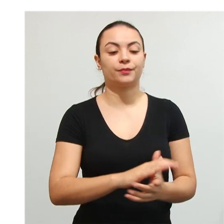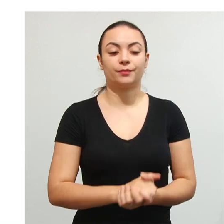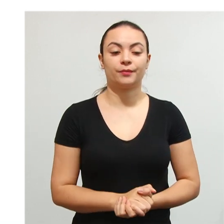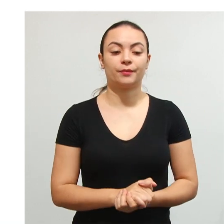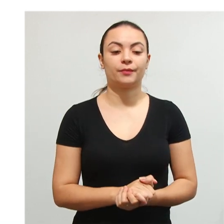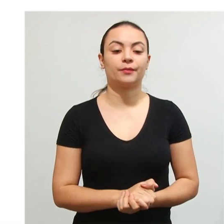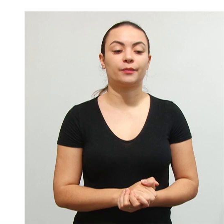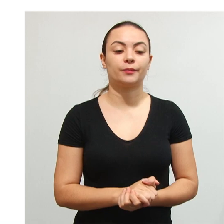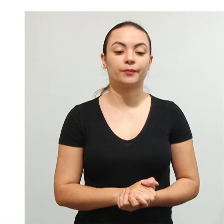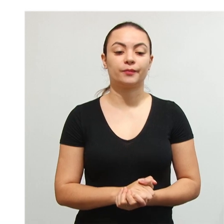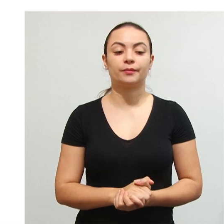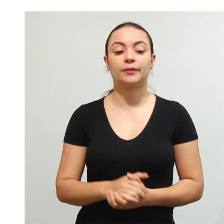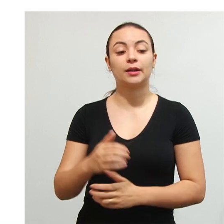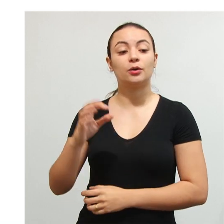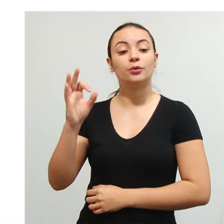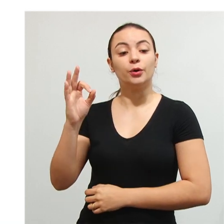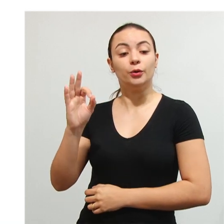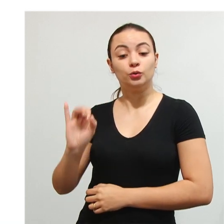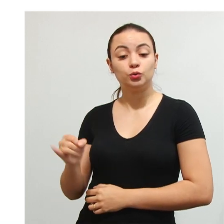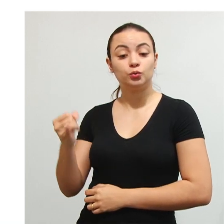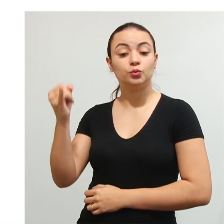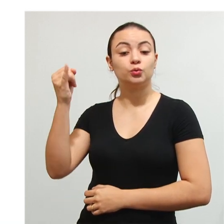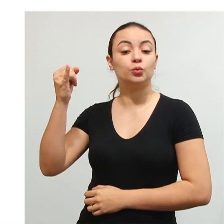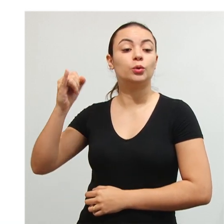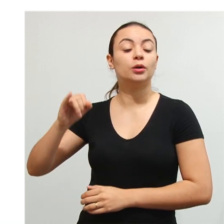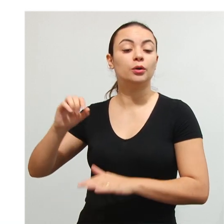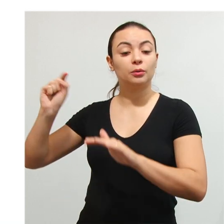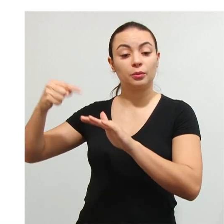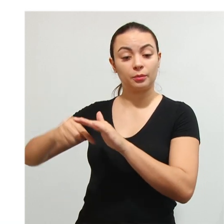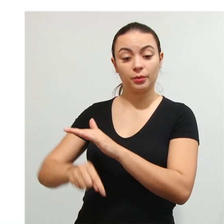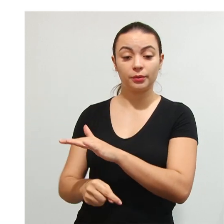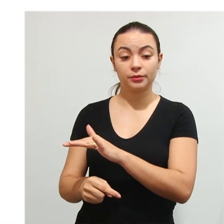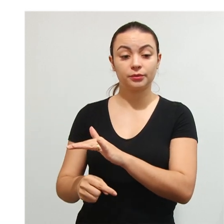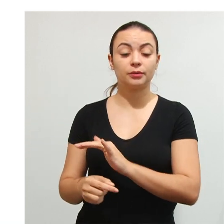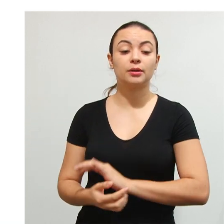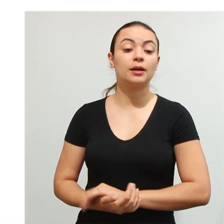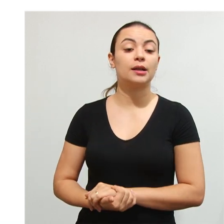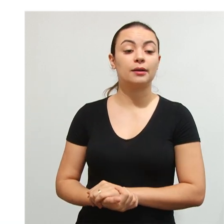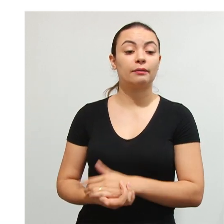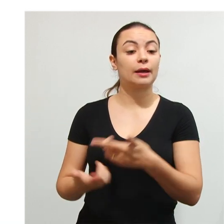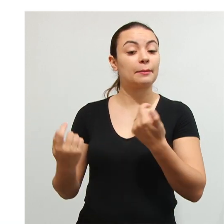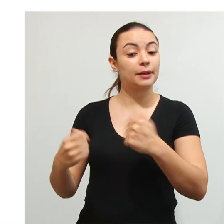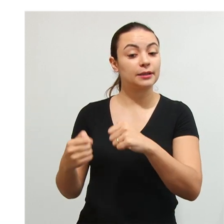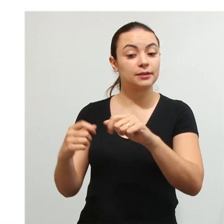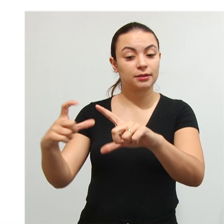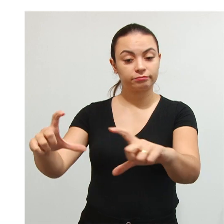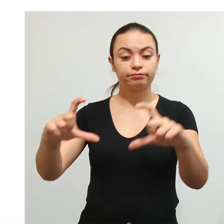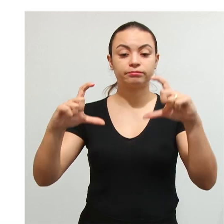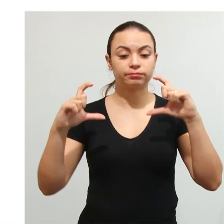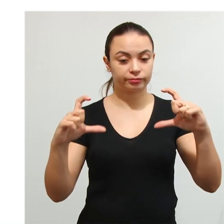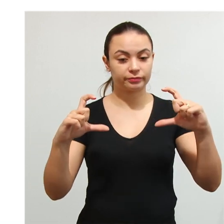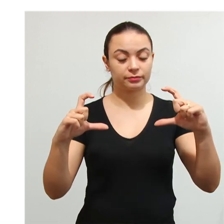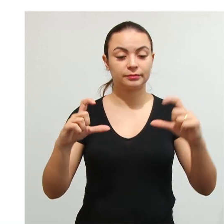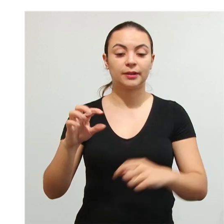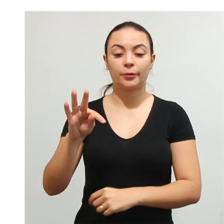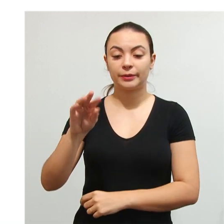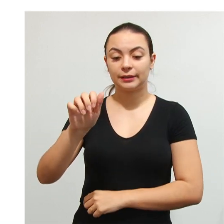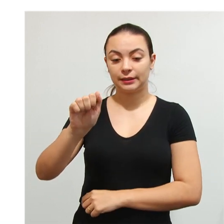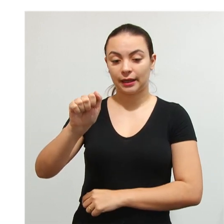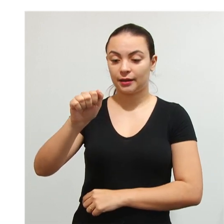montante só que em juros compostos não para compensar o juros sobre juros a gente vai usar aquele conceito de taxas